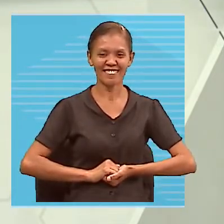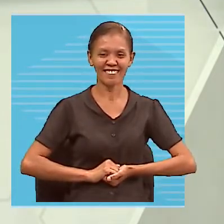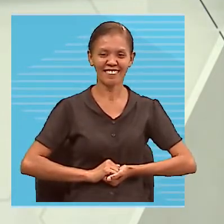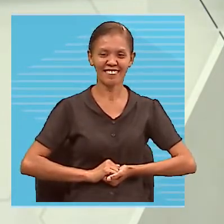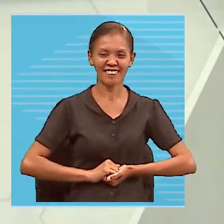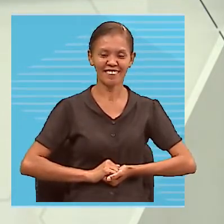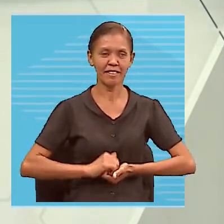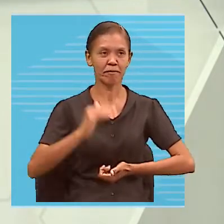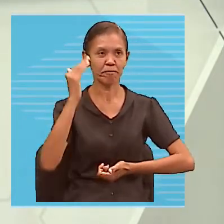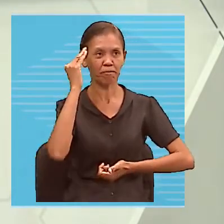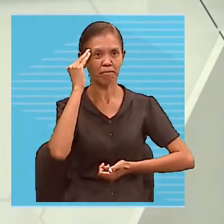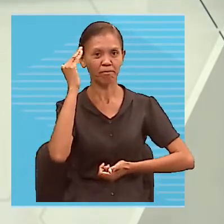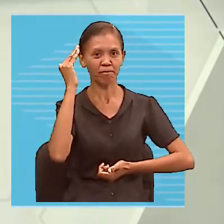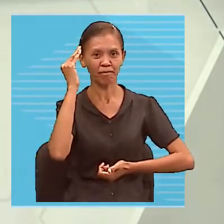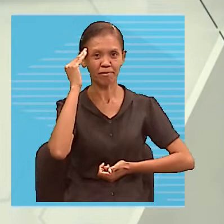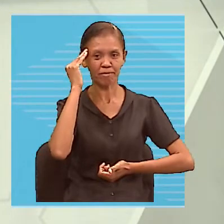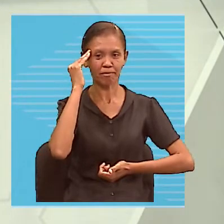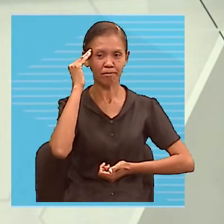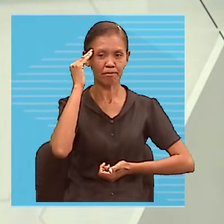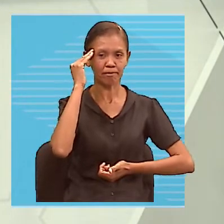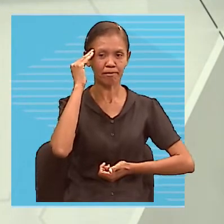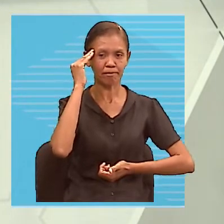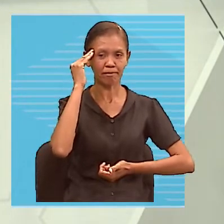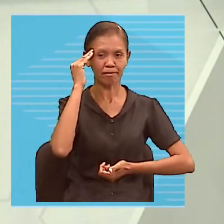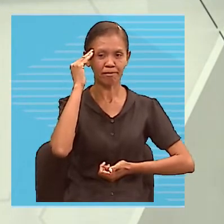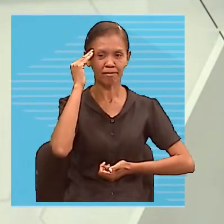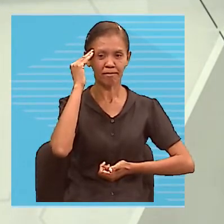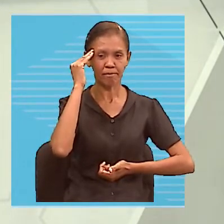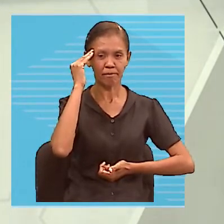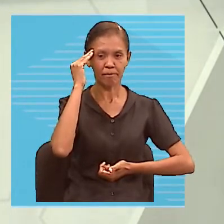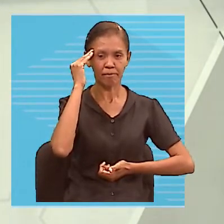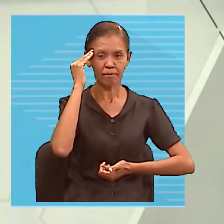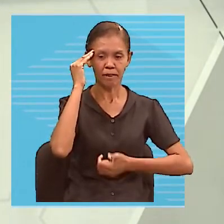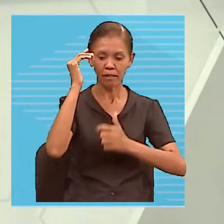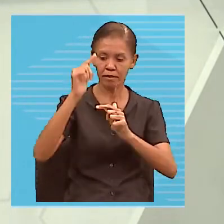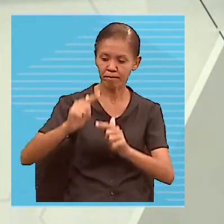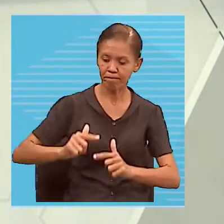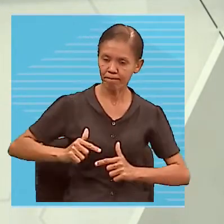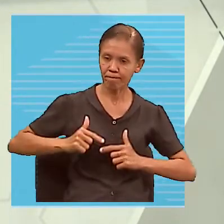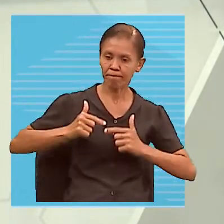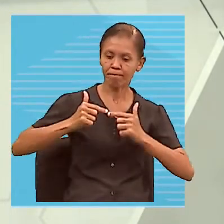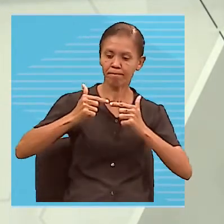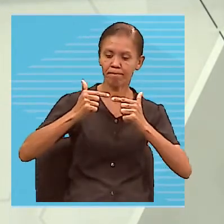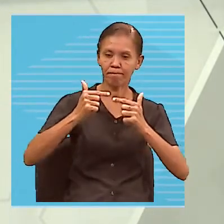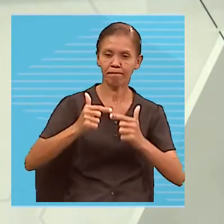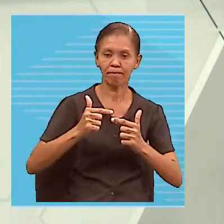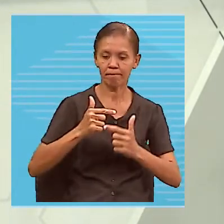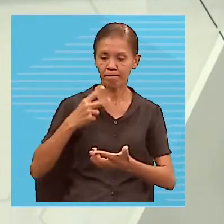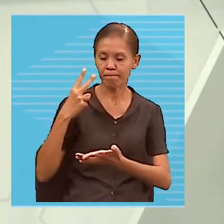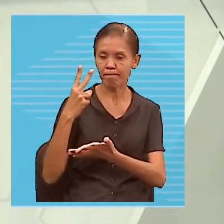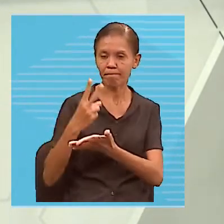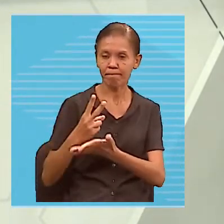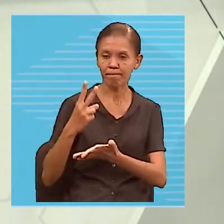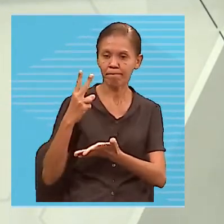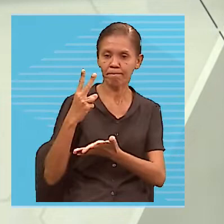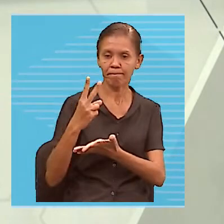E entender que ela mora no caminho e não no final.